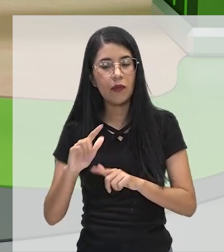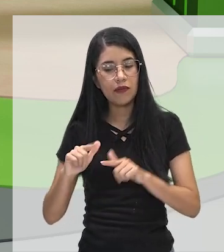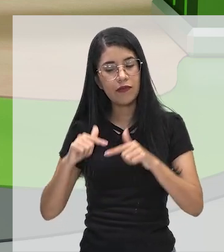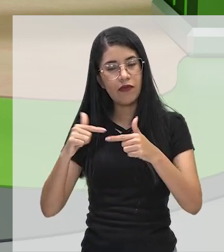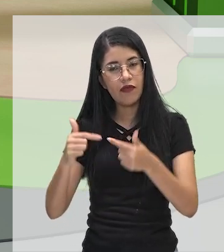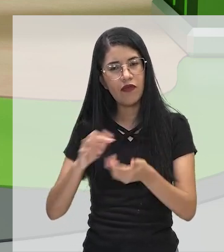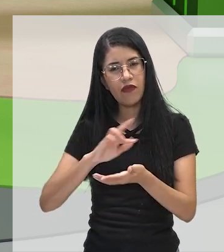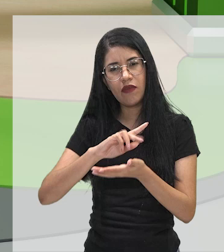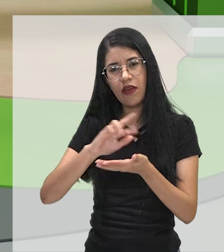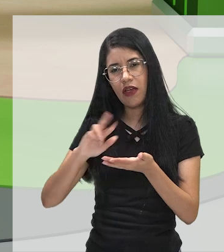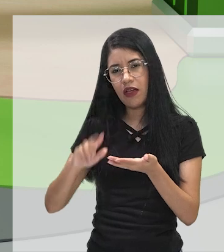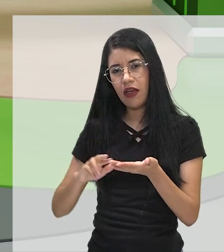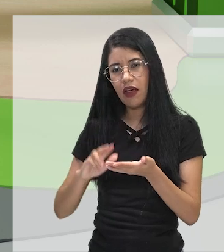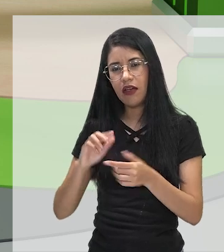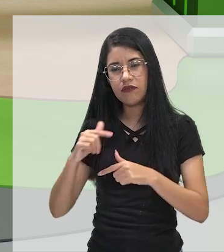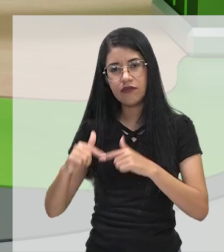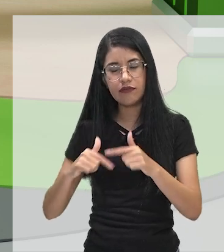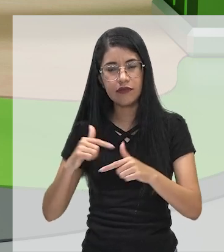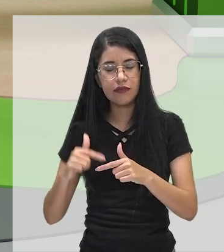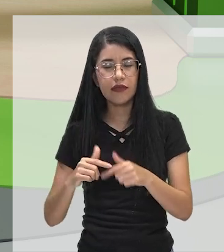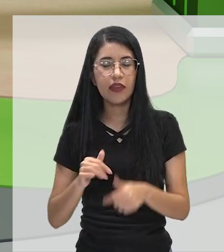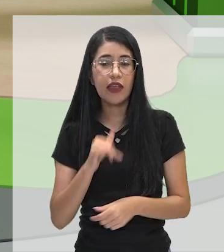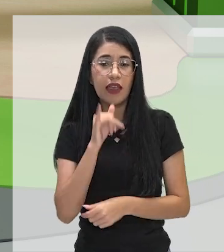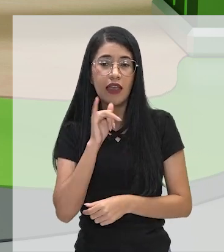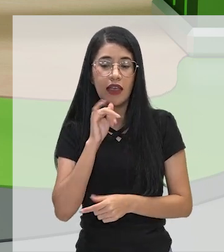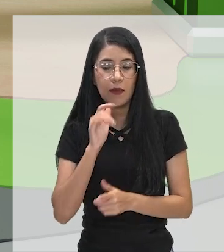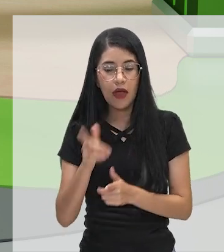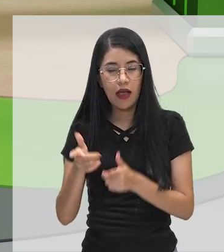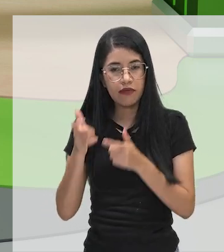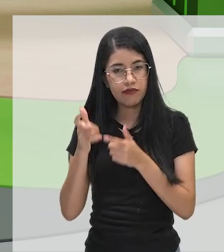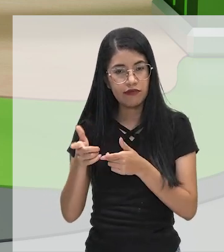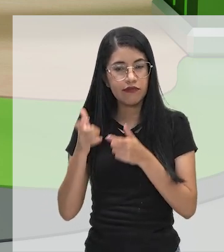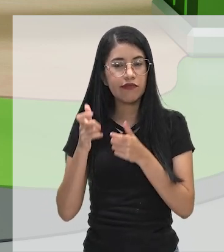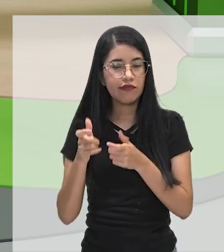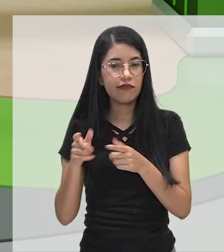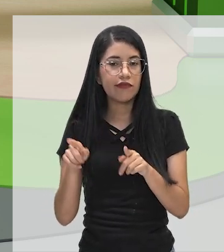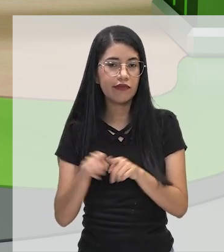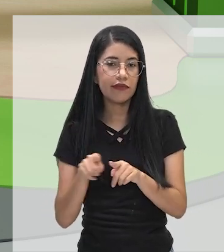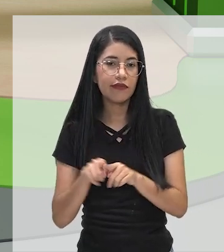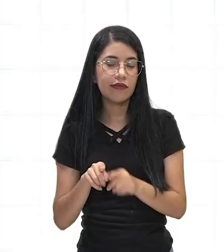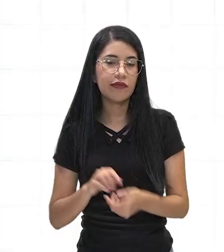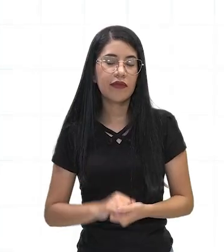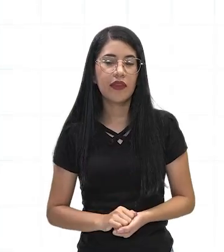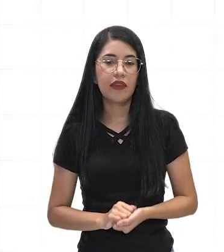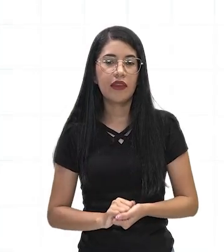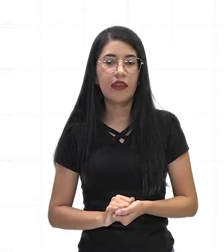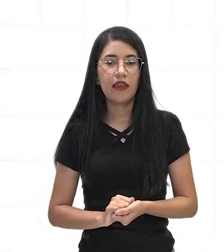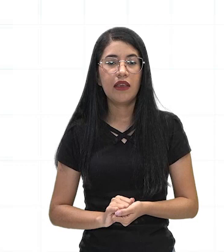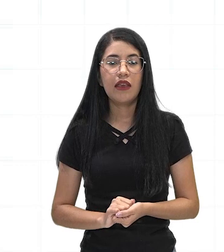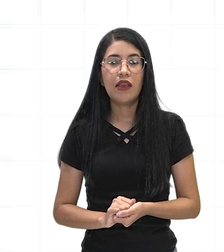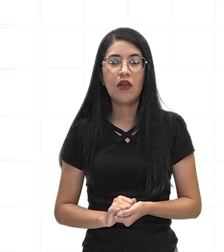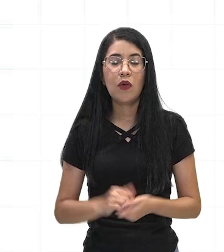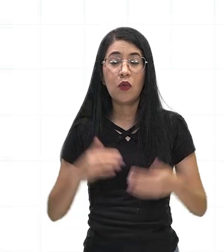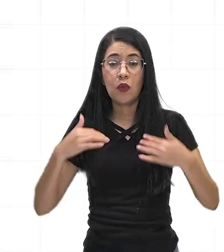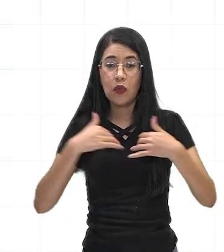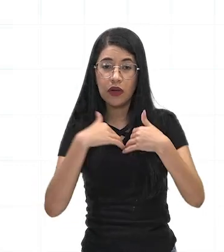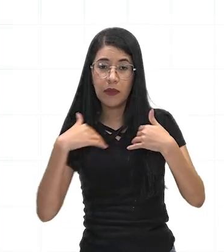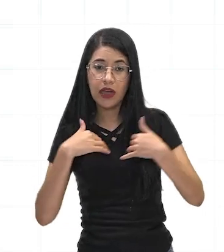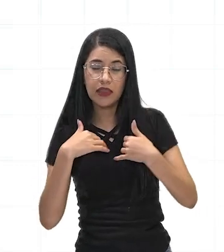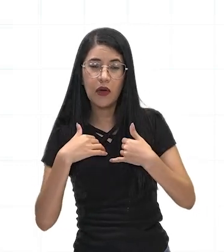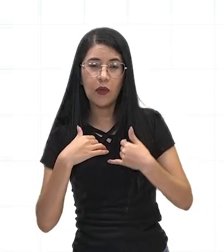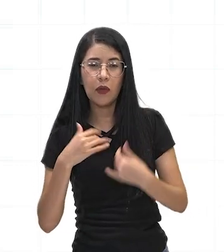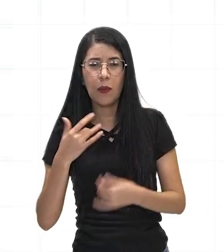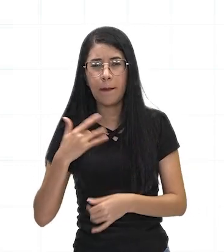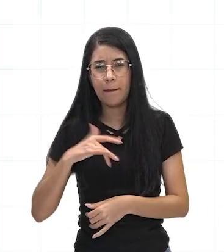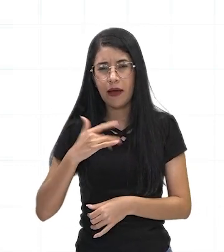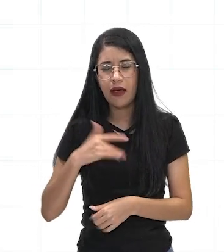como a gente pôde observar agora no caso da caça, né? Então, eles vão aproveitar ali que na Lua cheia os animais estão mais vulneráveis ali, então